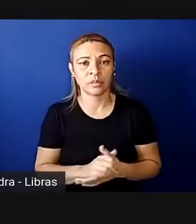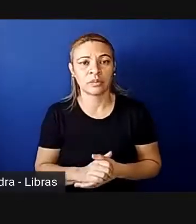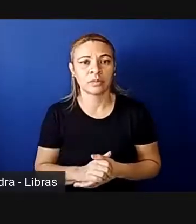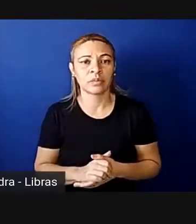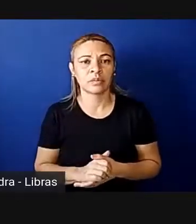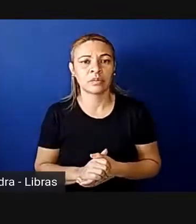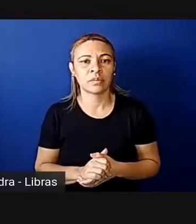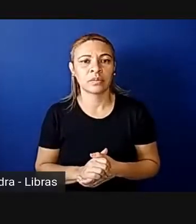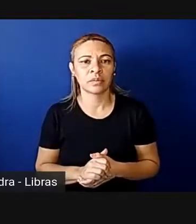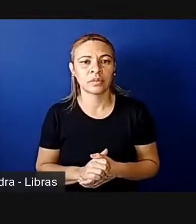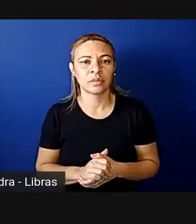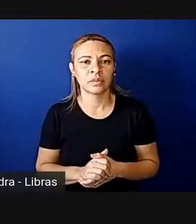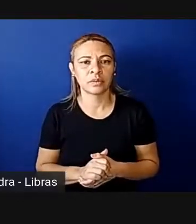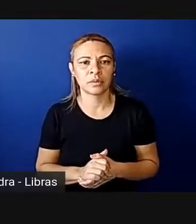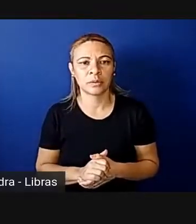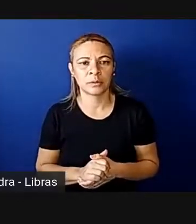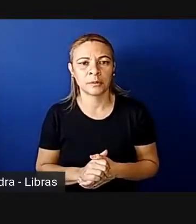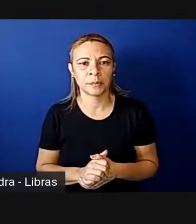de